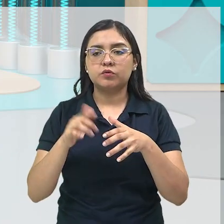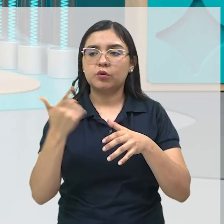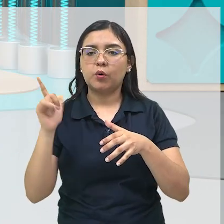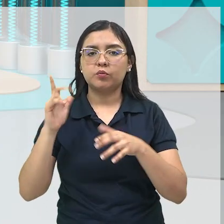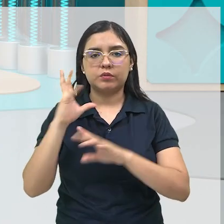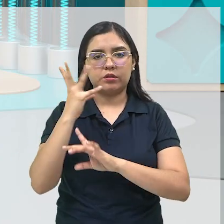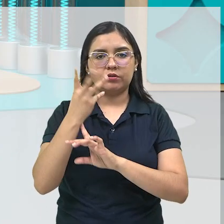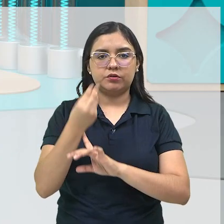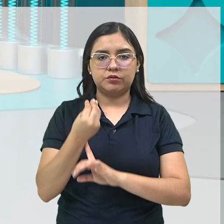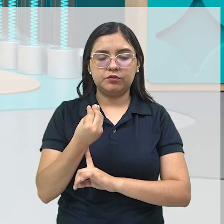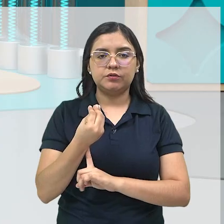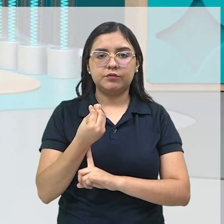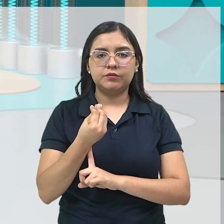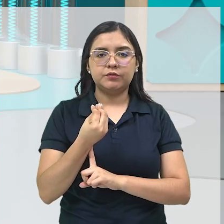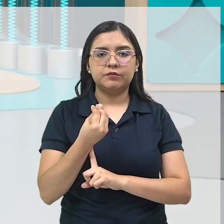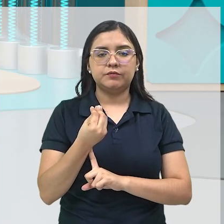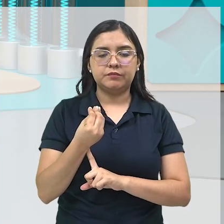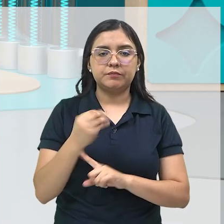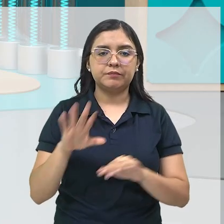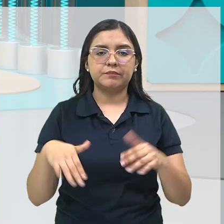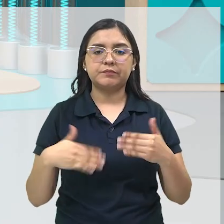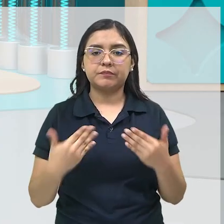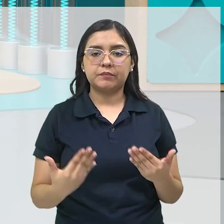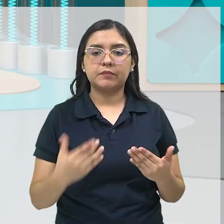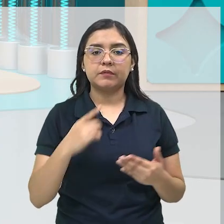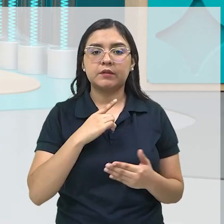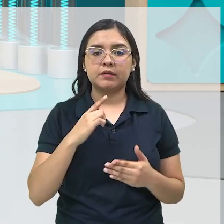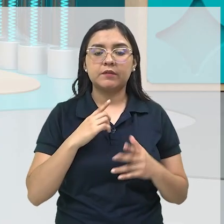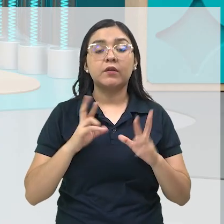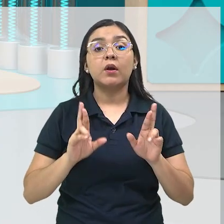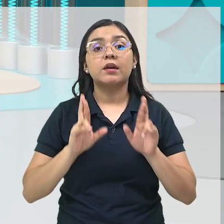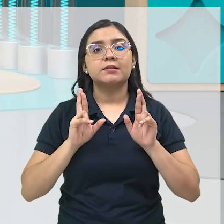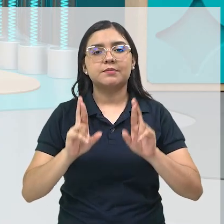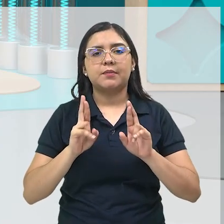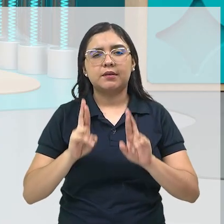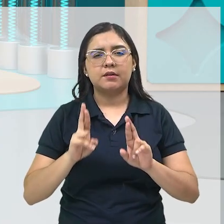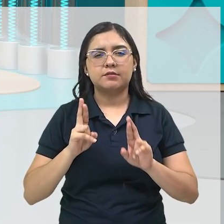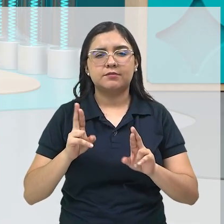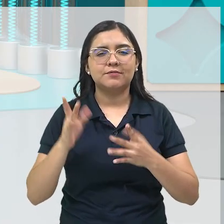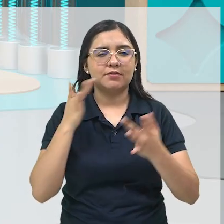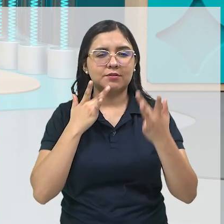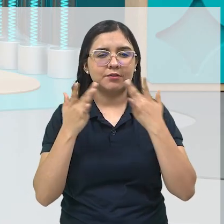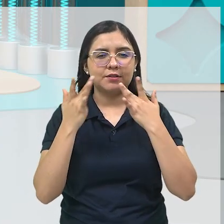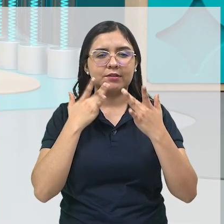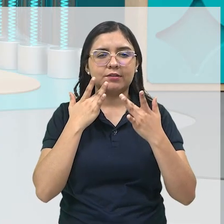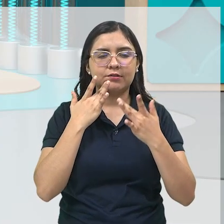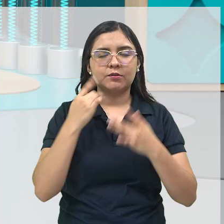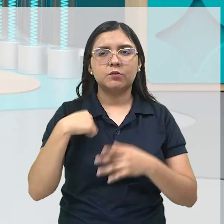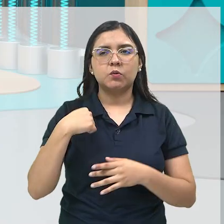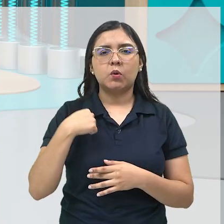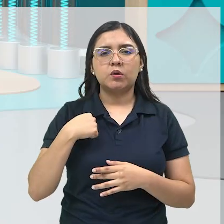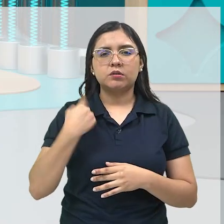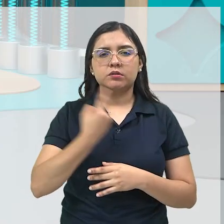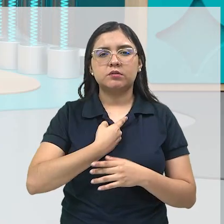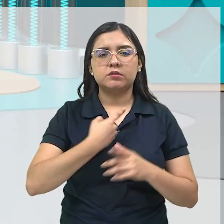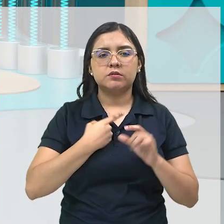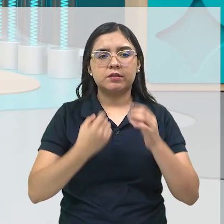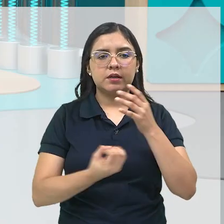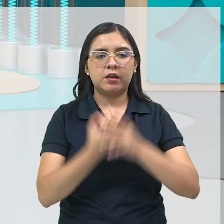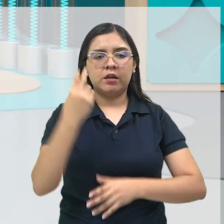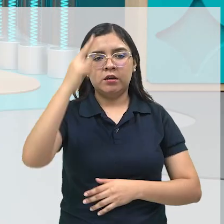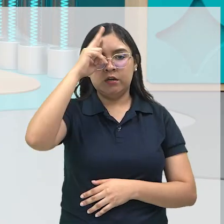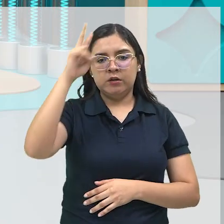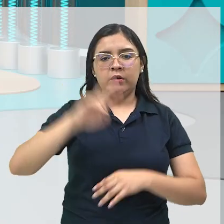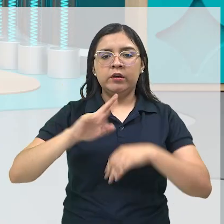outros artistas. Então, é a expectativa da obra. A gente idealiza a história e depois